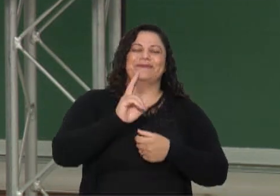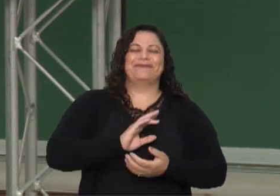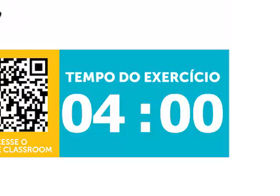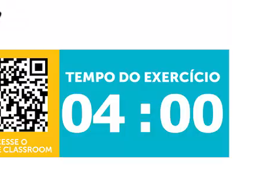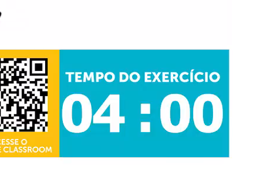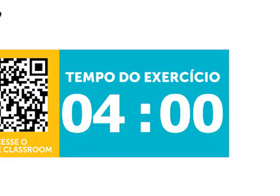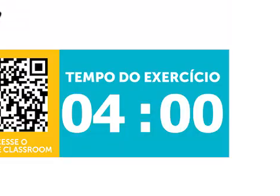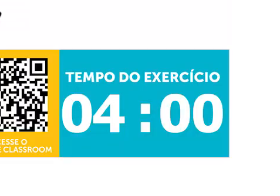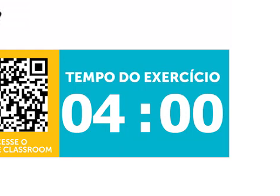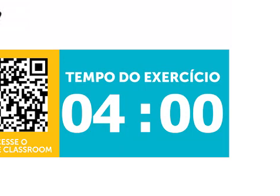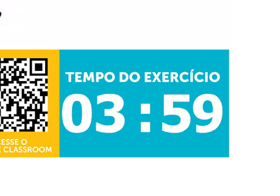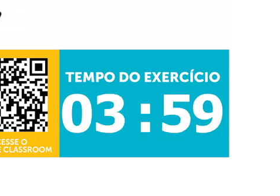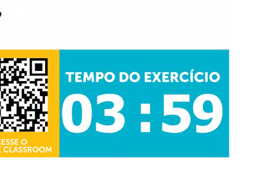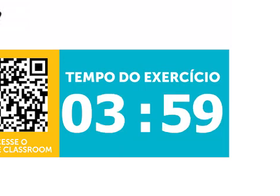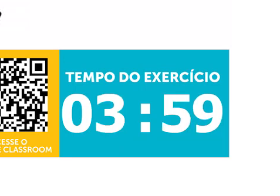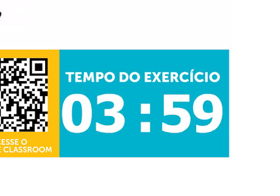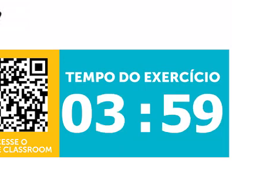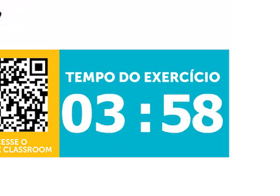jogo.